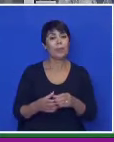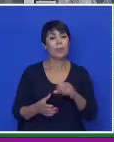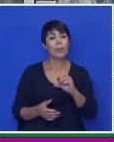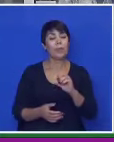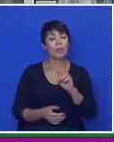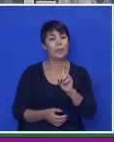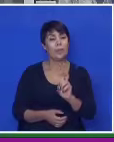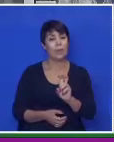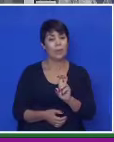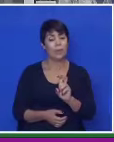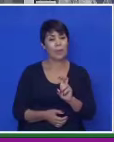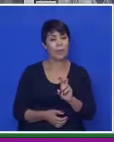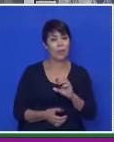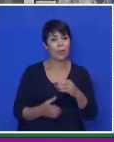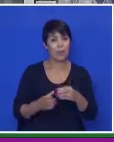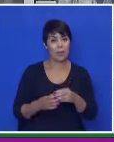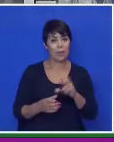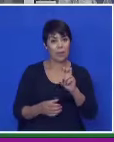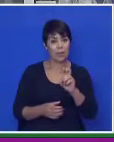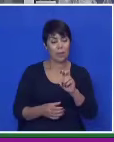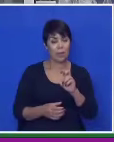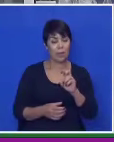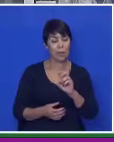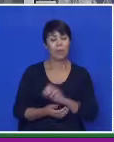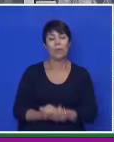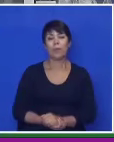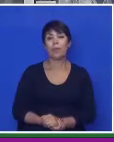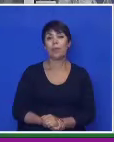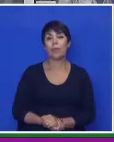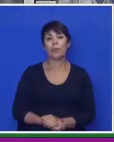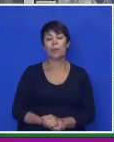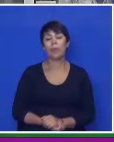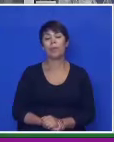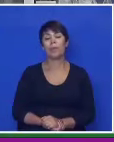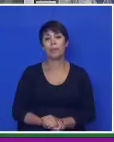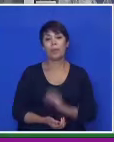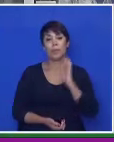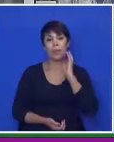número 05. Azul 05.